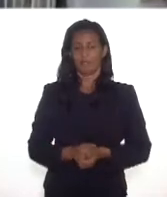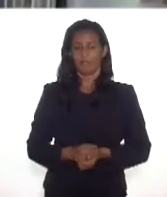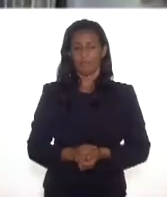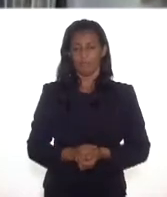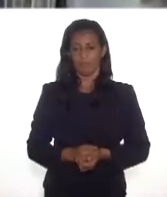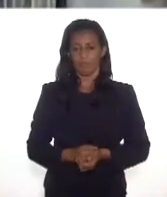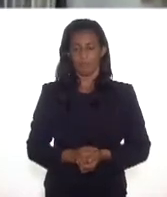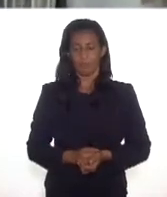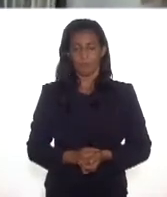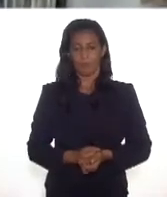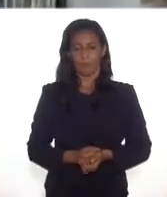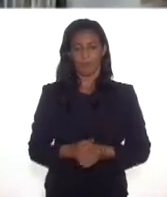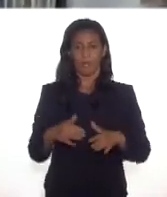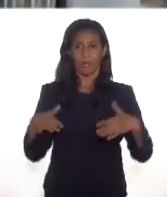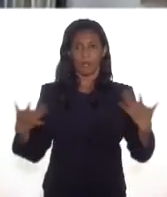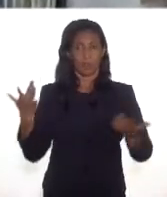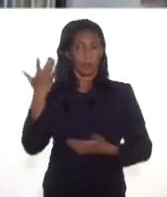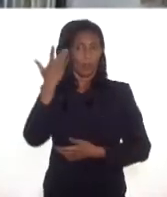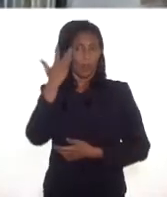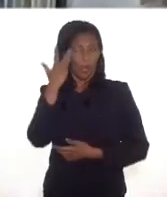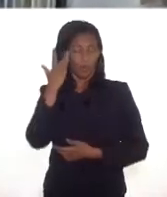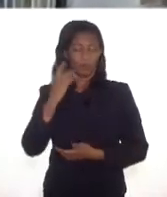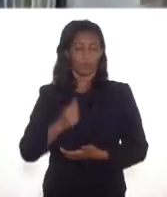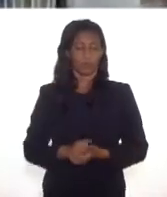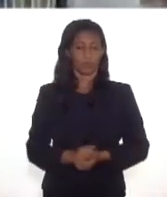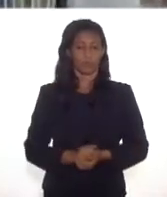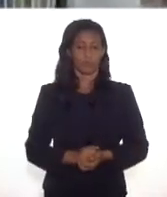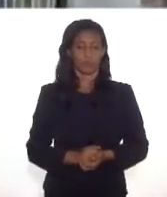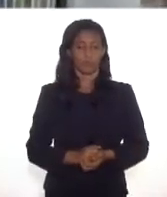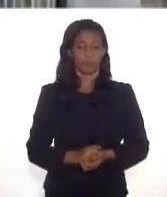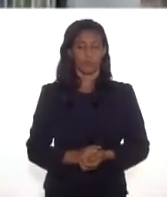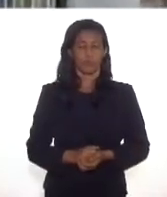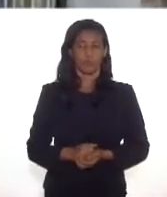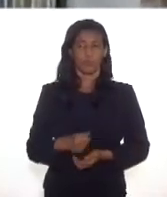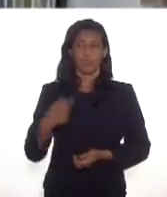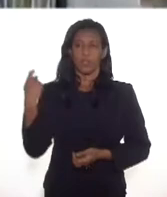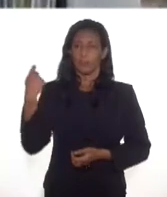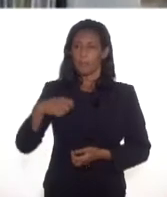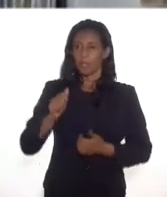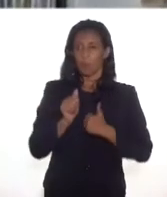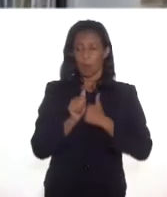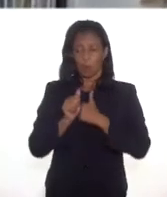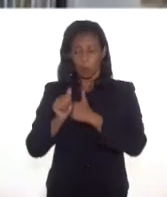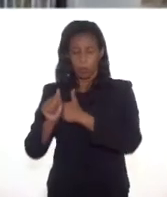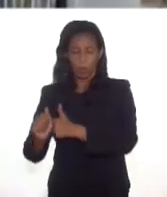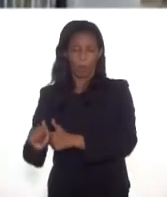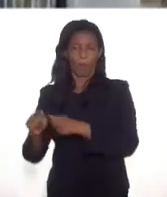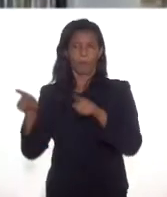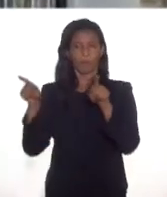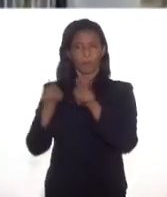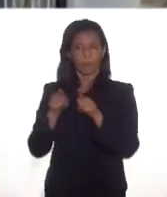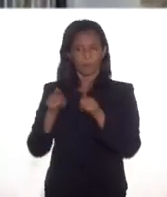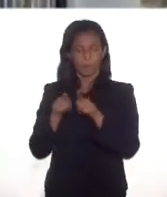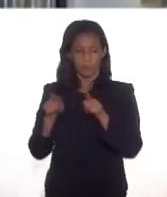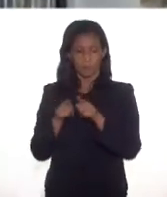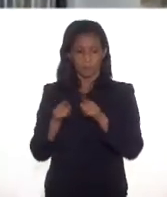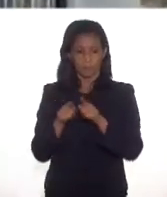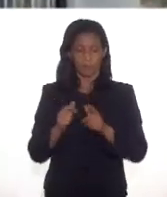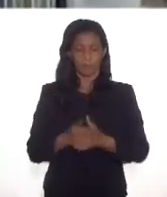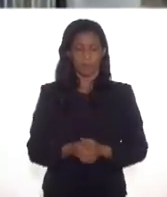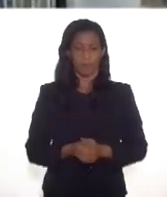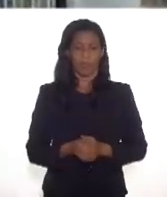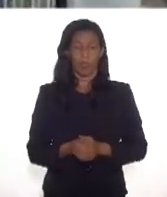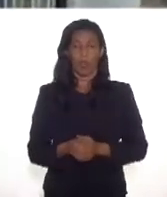vidas. Então, eu acho que isto daí deva ser acompanhado também quando vem, por exemplo,